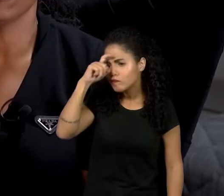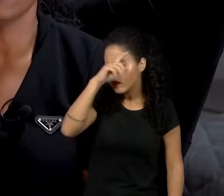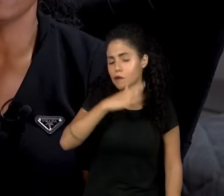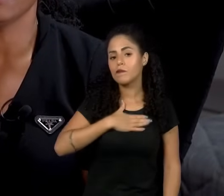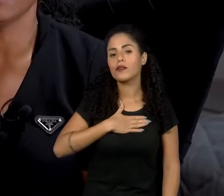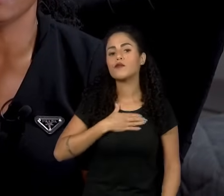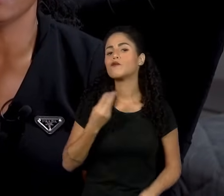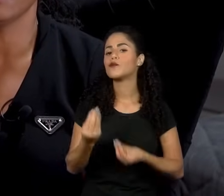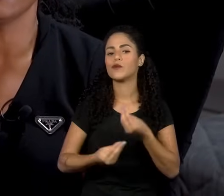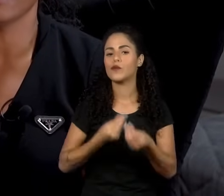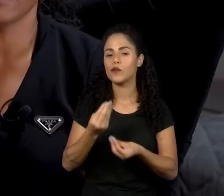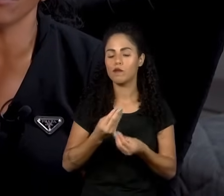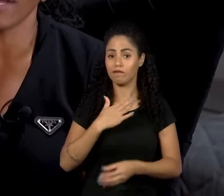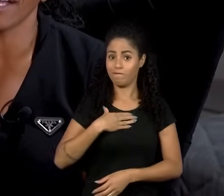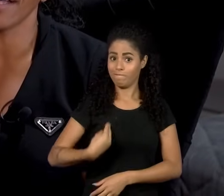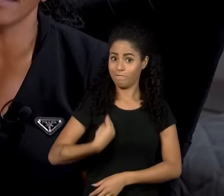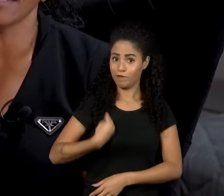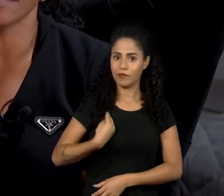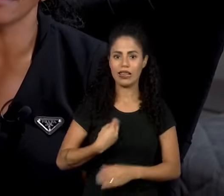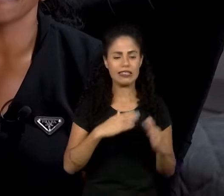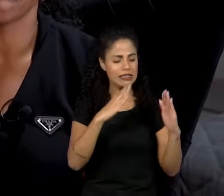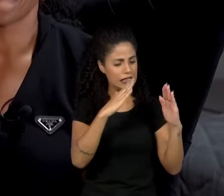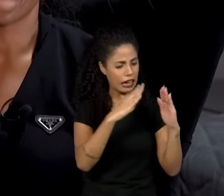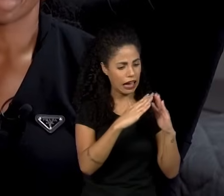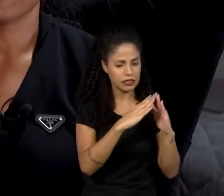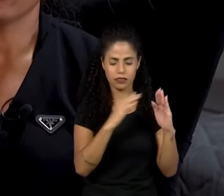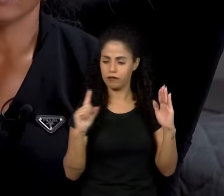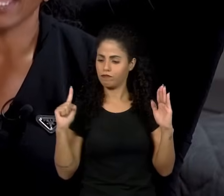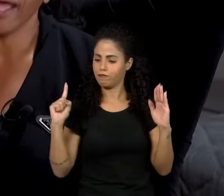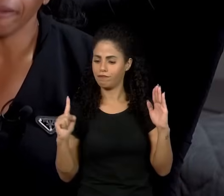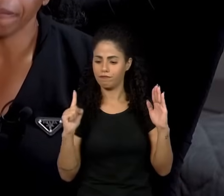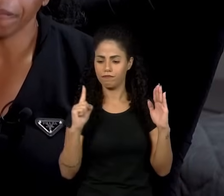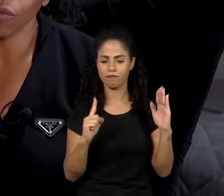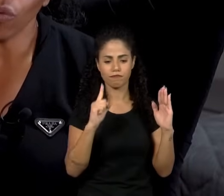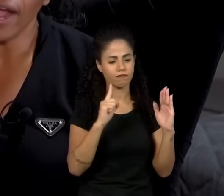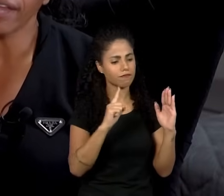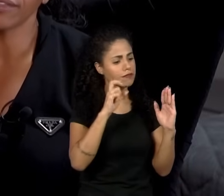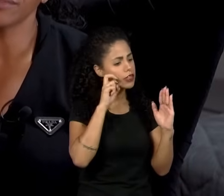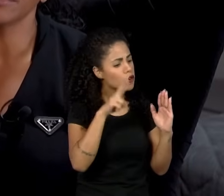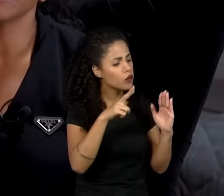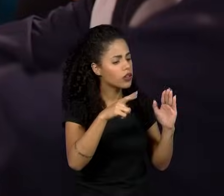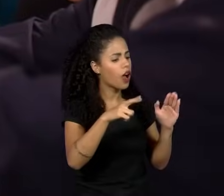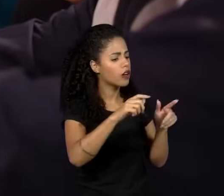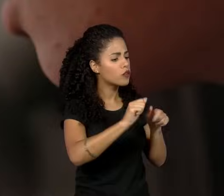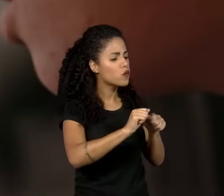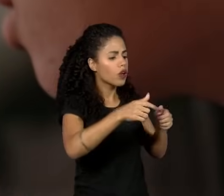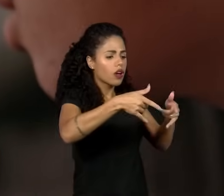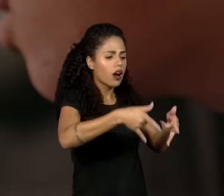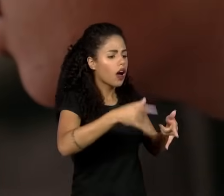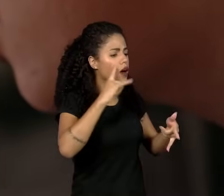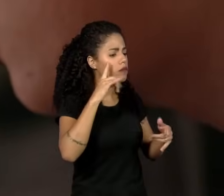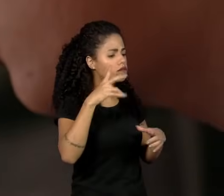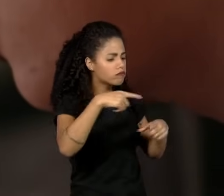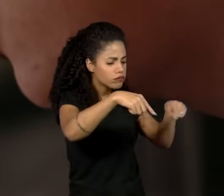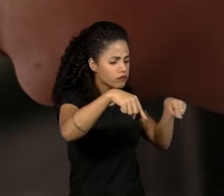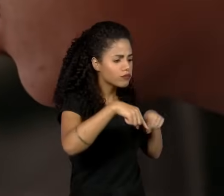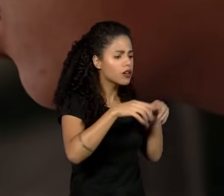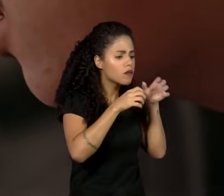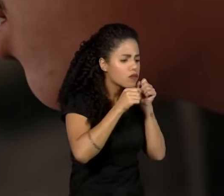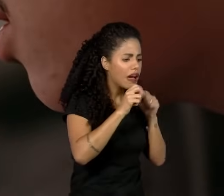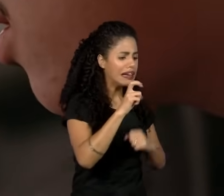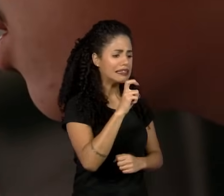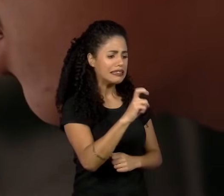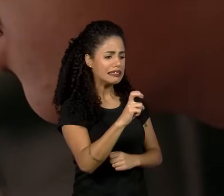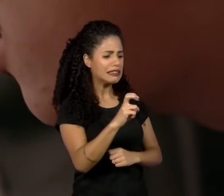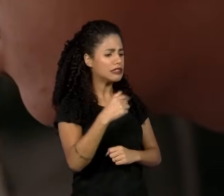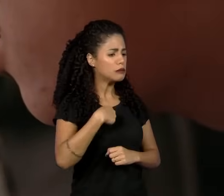é você entrar na sua casa, olhar pro quarto, ter 5